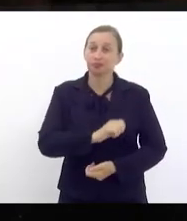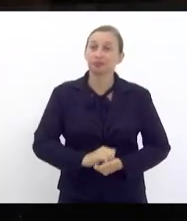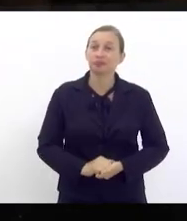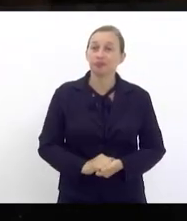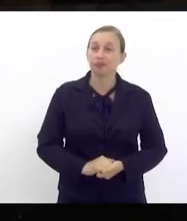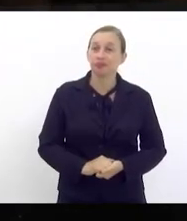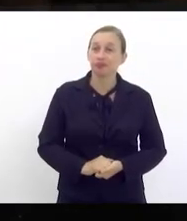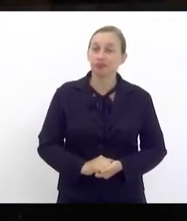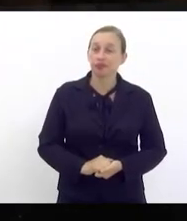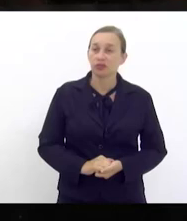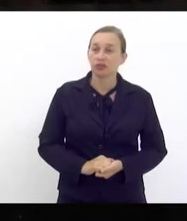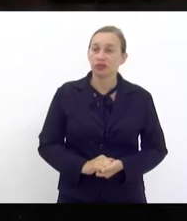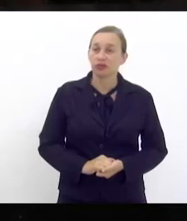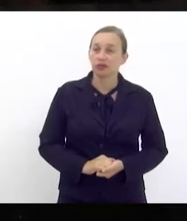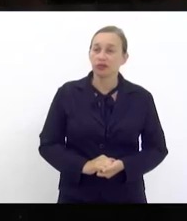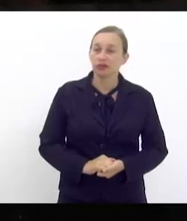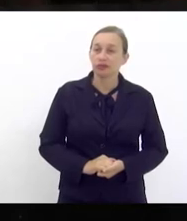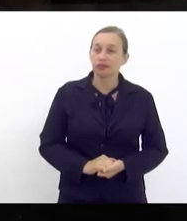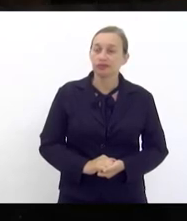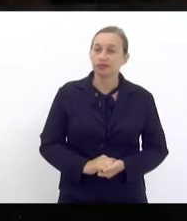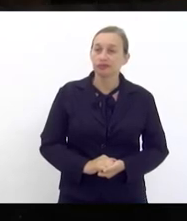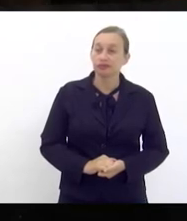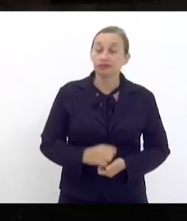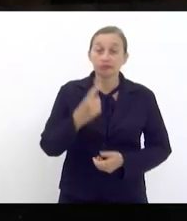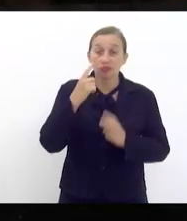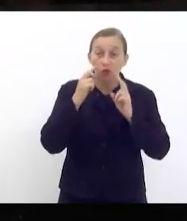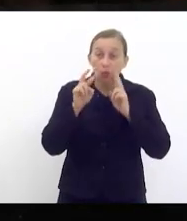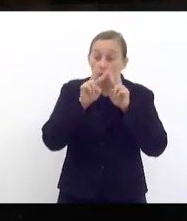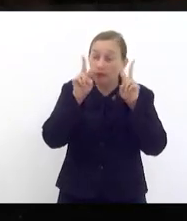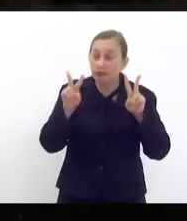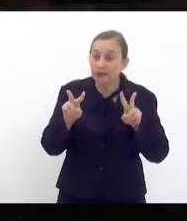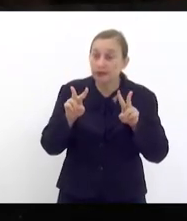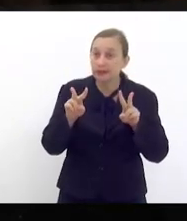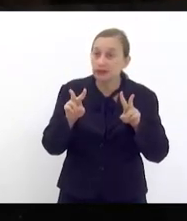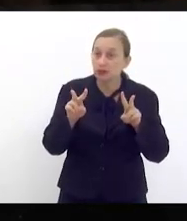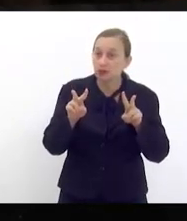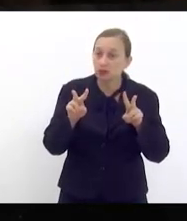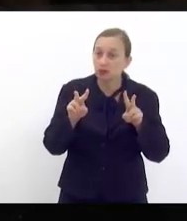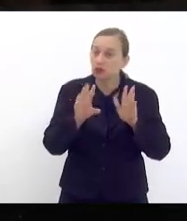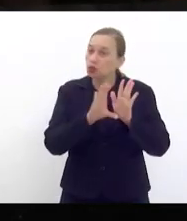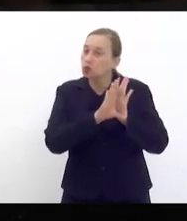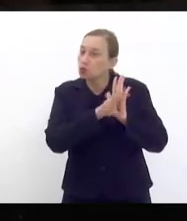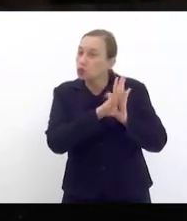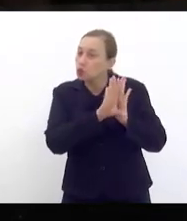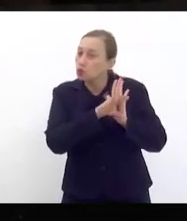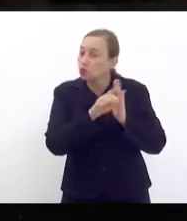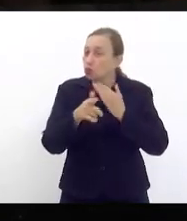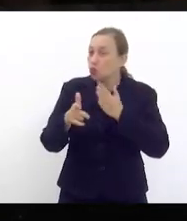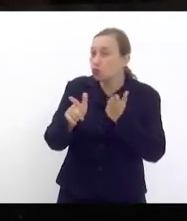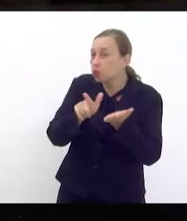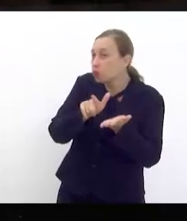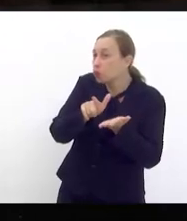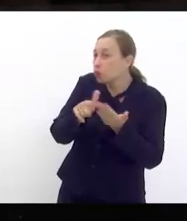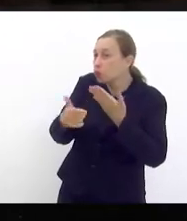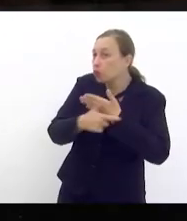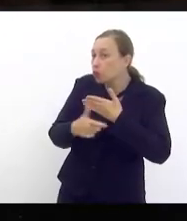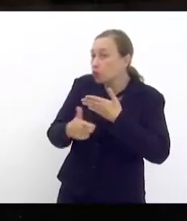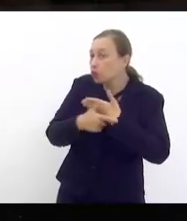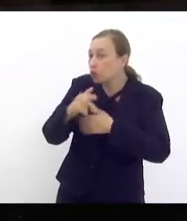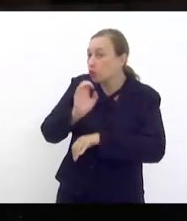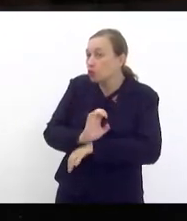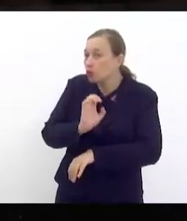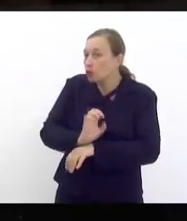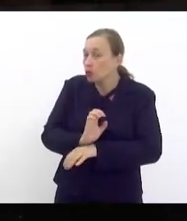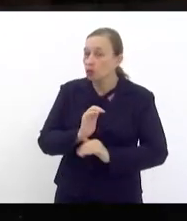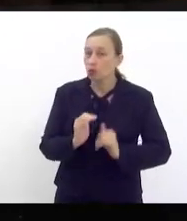se deu em marcos muito adversos do ponto de vista do conceito e do papel do Estado como promotor